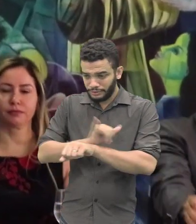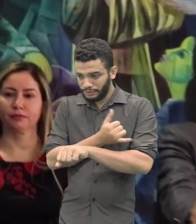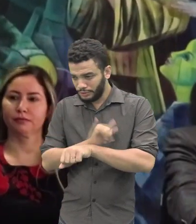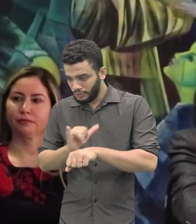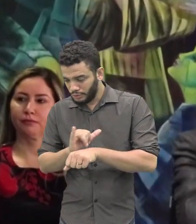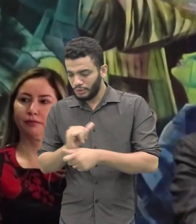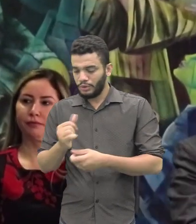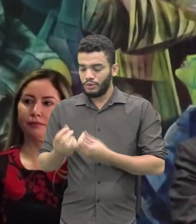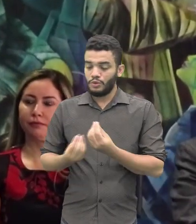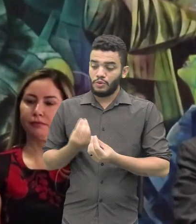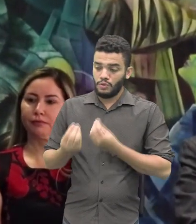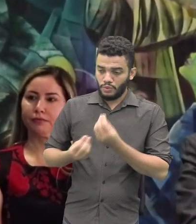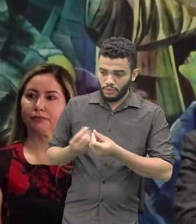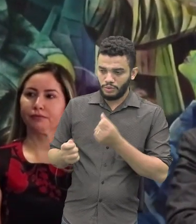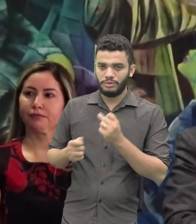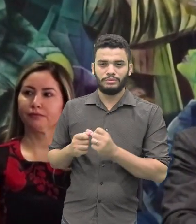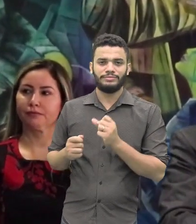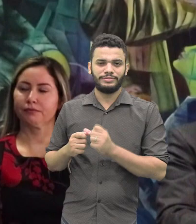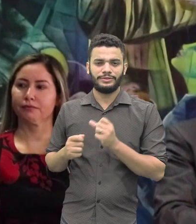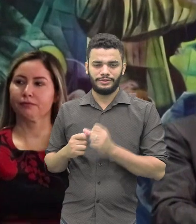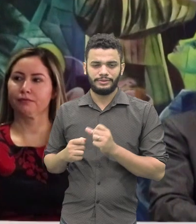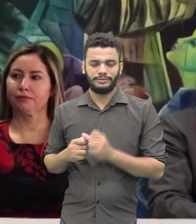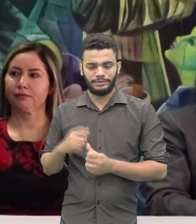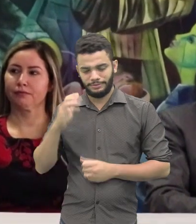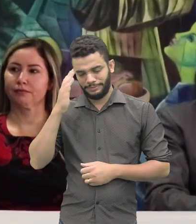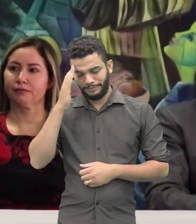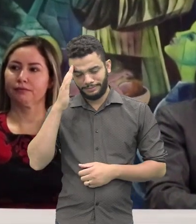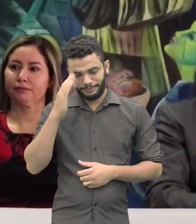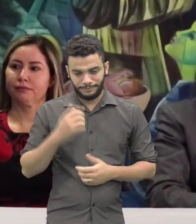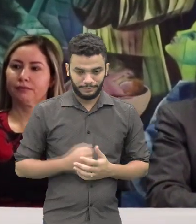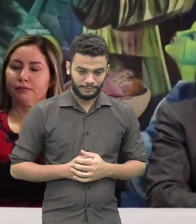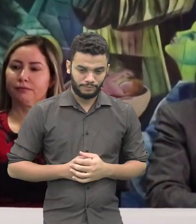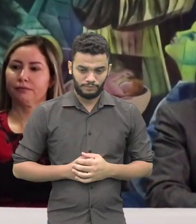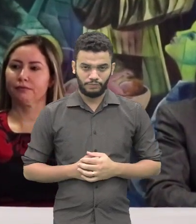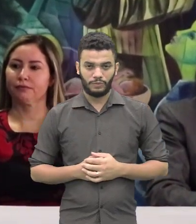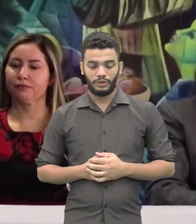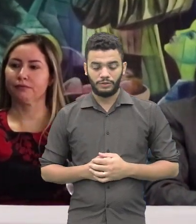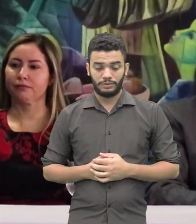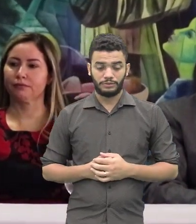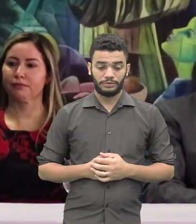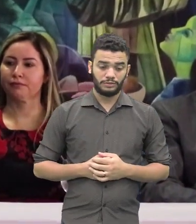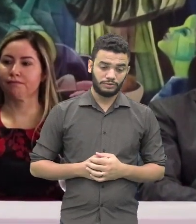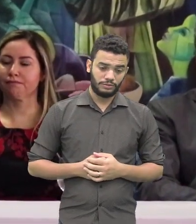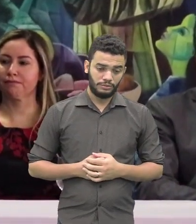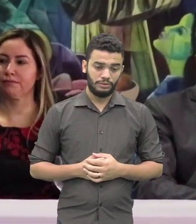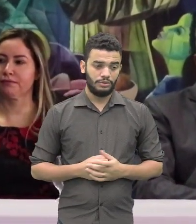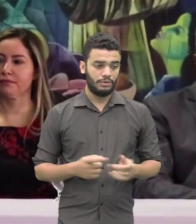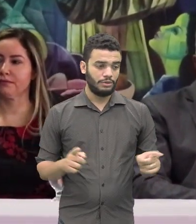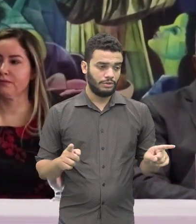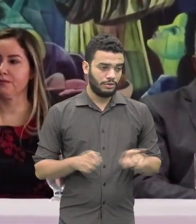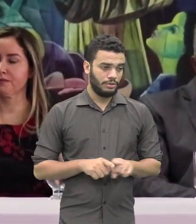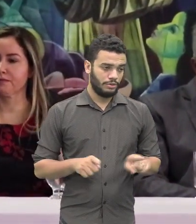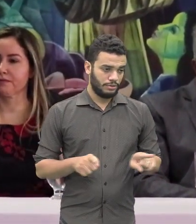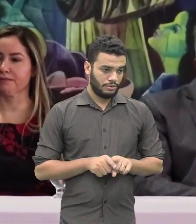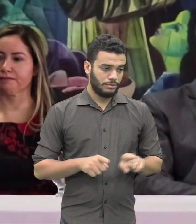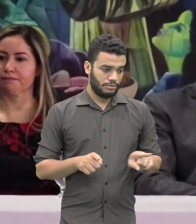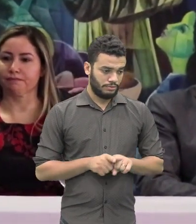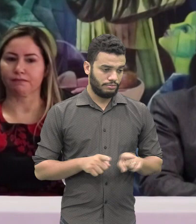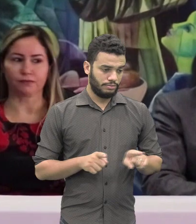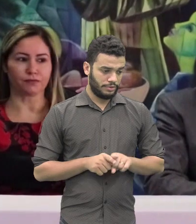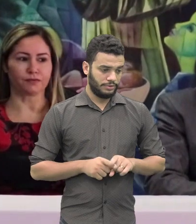as demandas que aparecem complementar também o casote agradecer aí a saúde